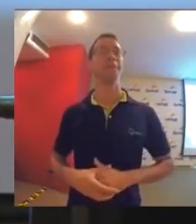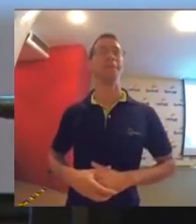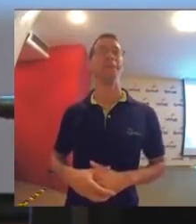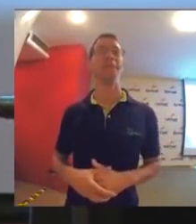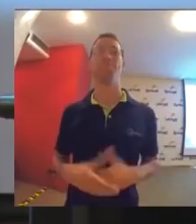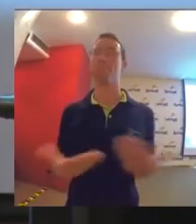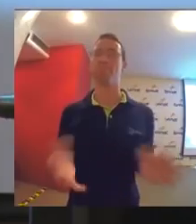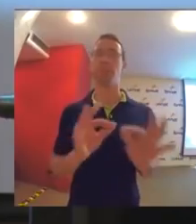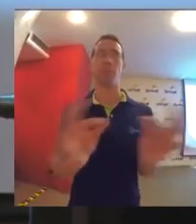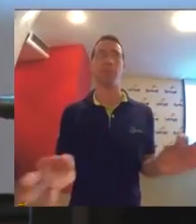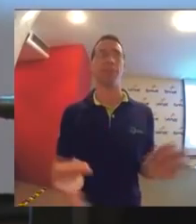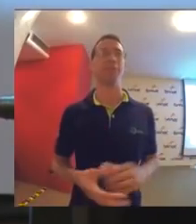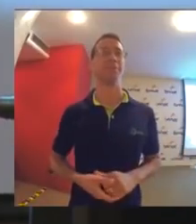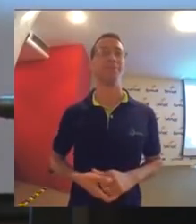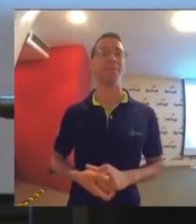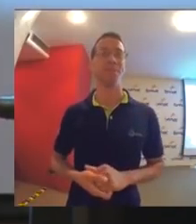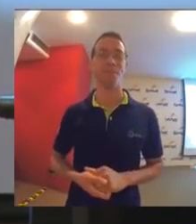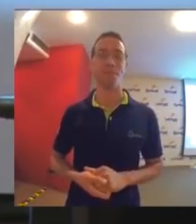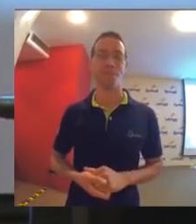Tão simples.